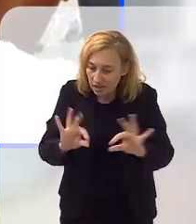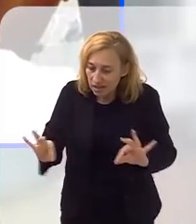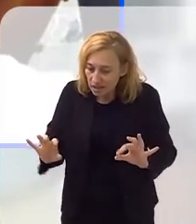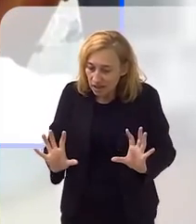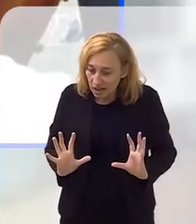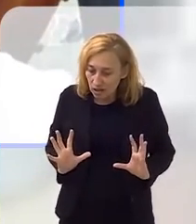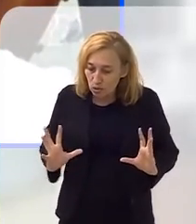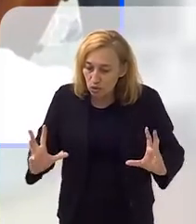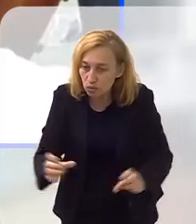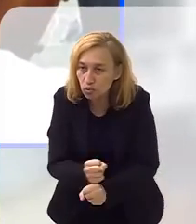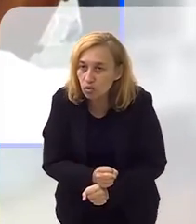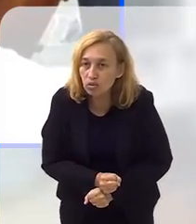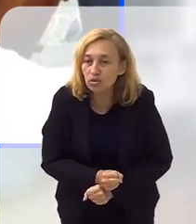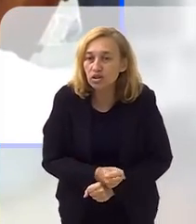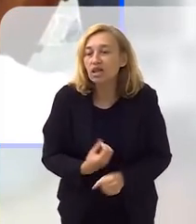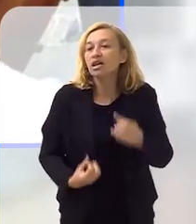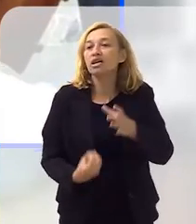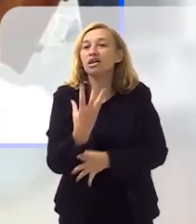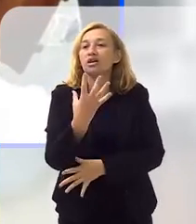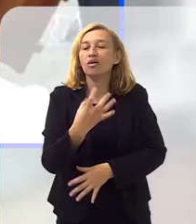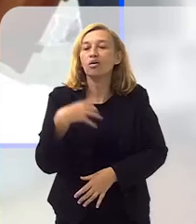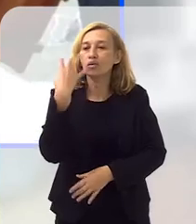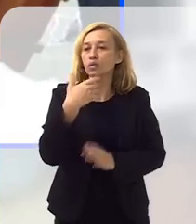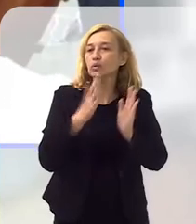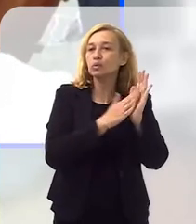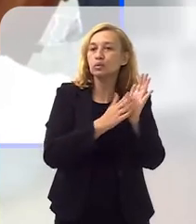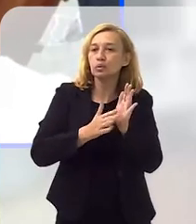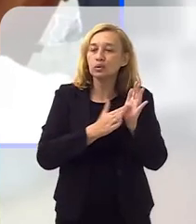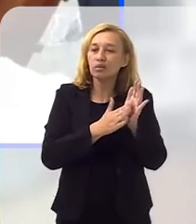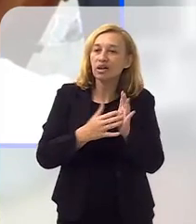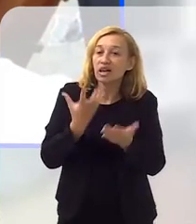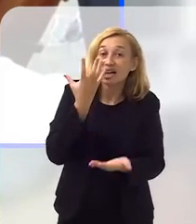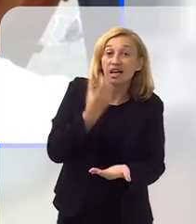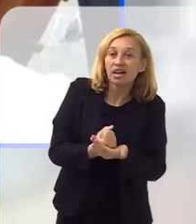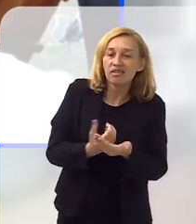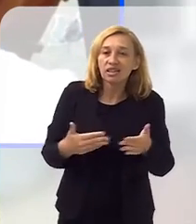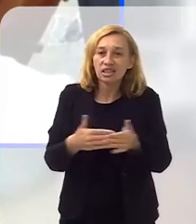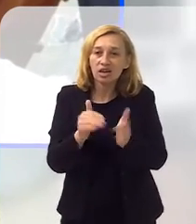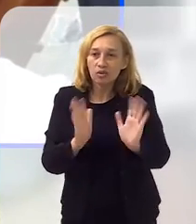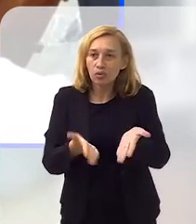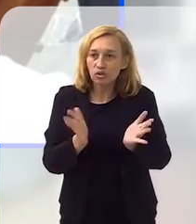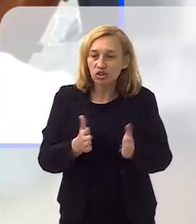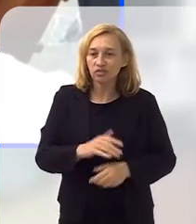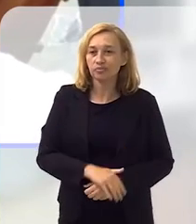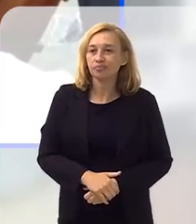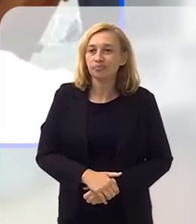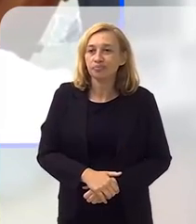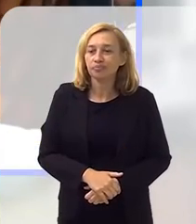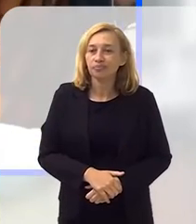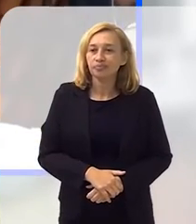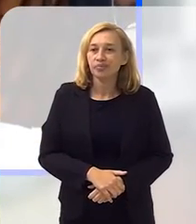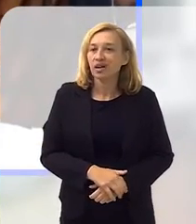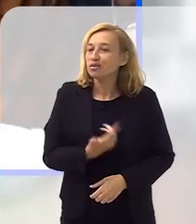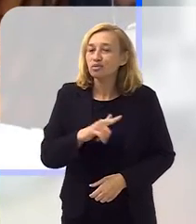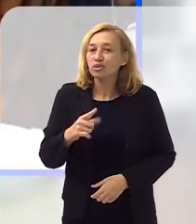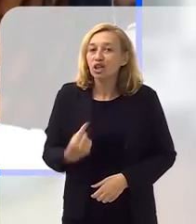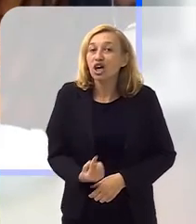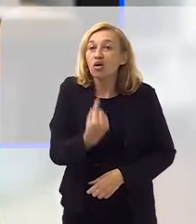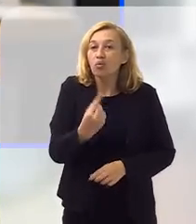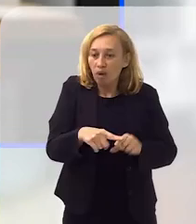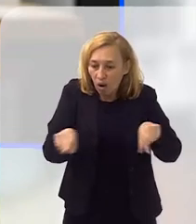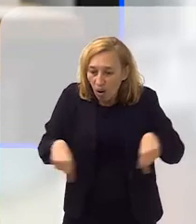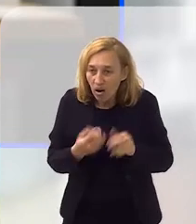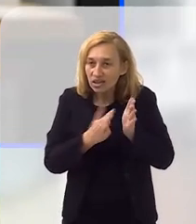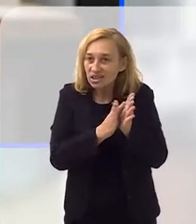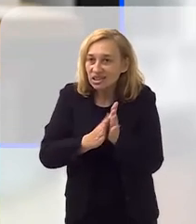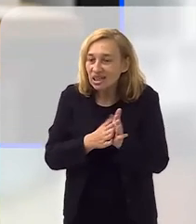dela, e saiu esse samba aí que até hoje, né, eternizado aí, tocado, regravado ainda, e é isso.